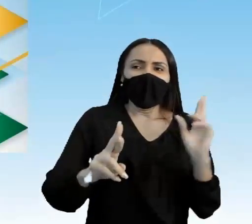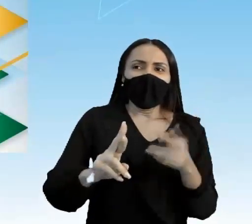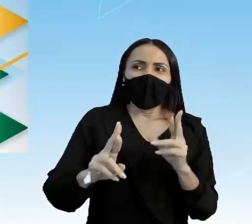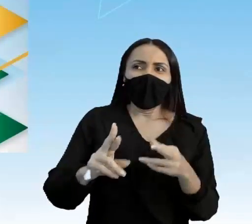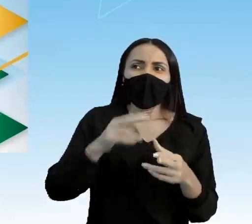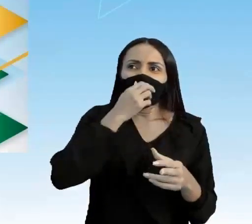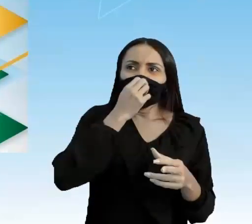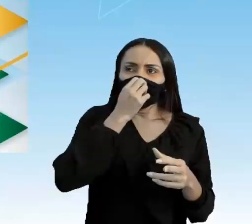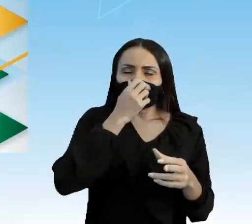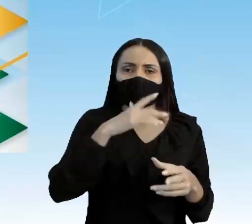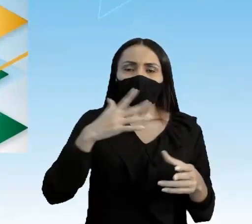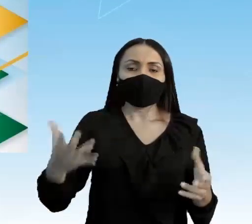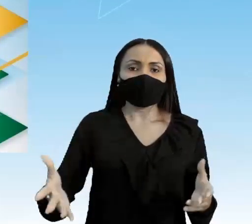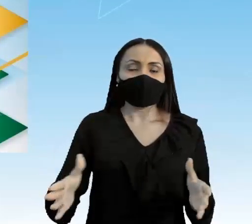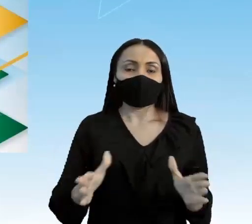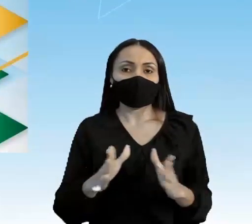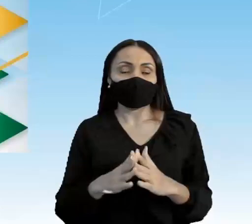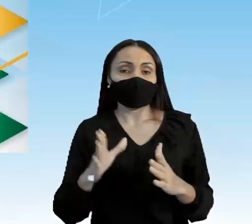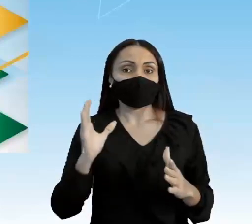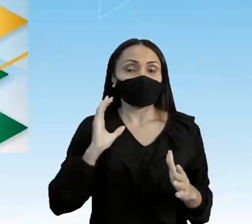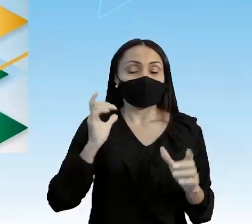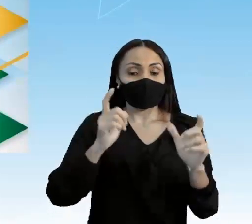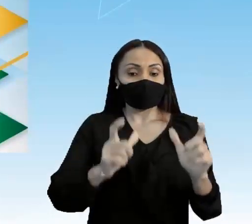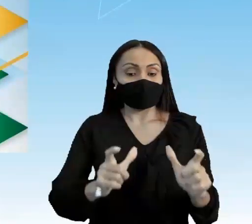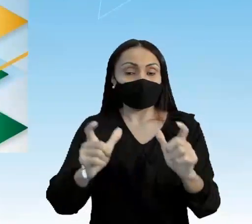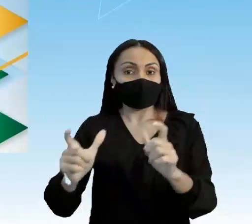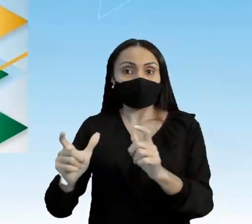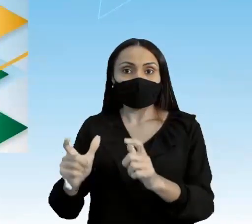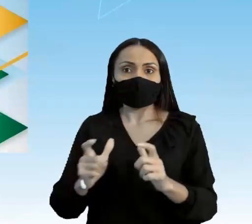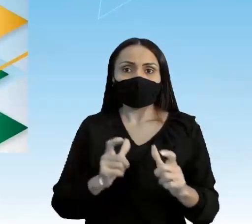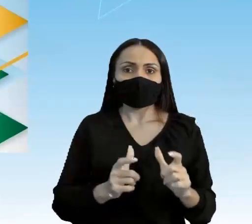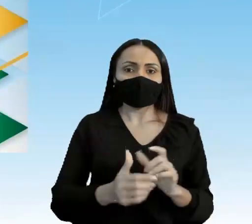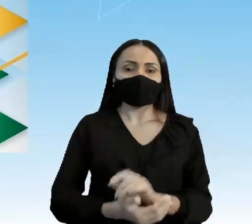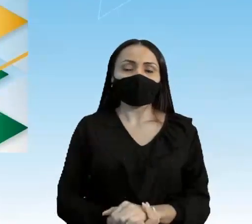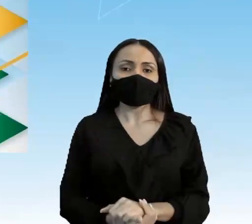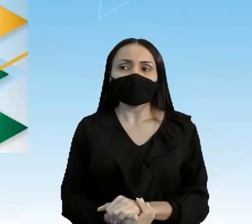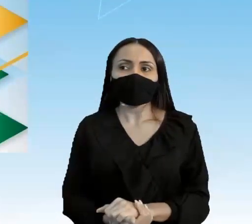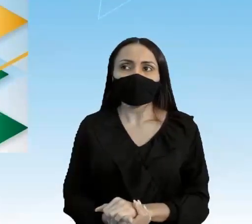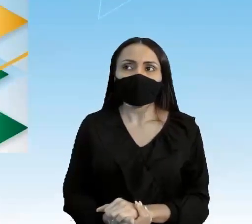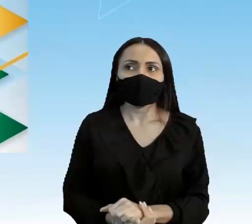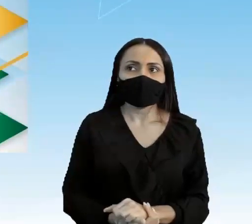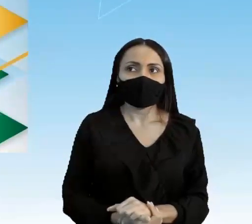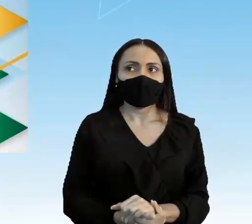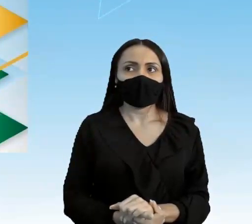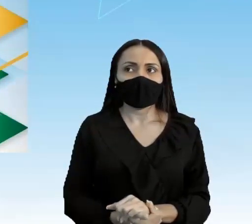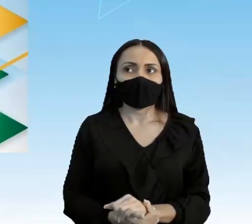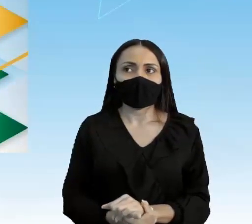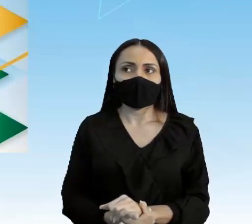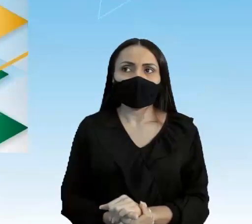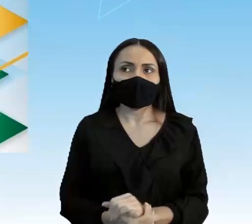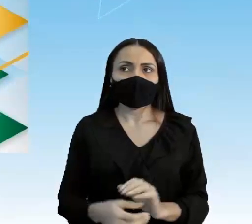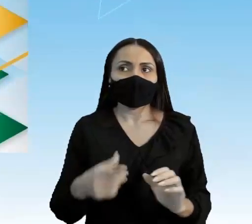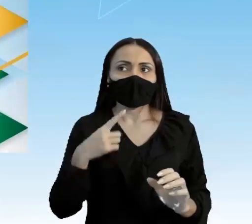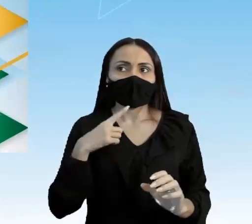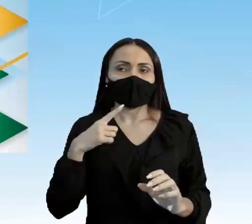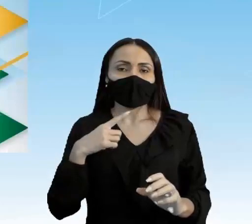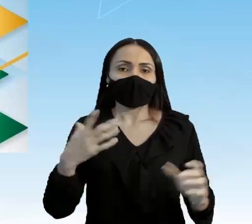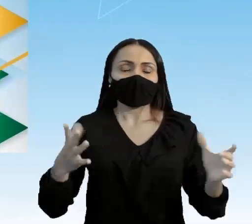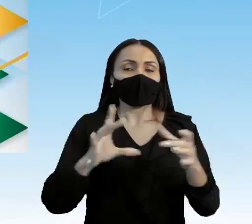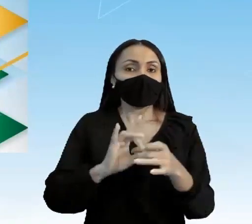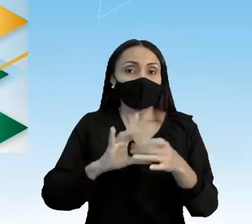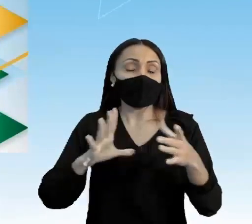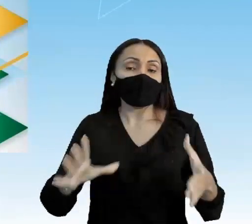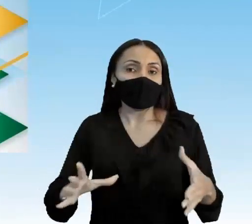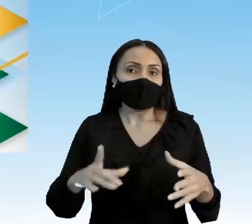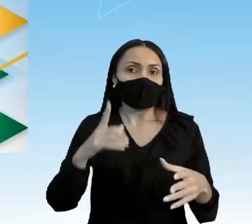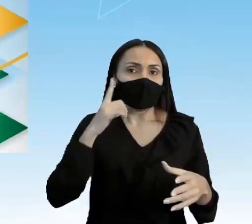representante das elites locais provou que então o poder, e proclamou a